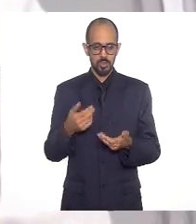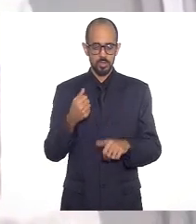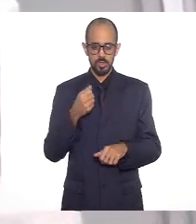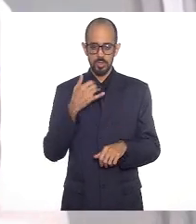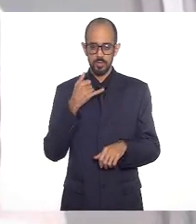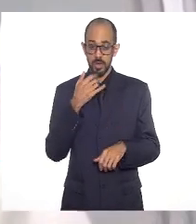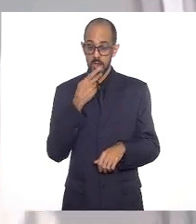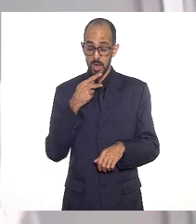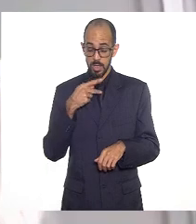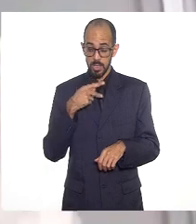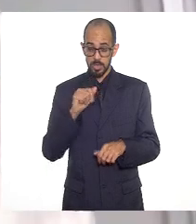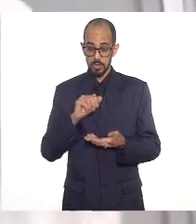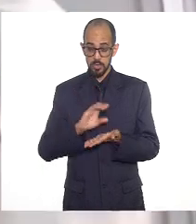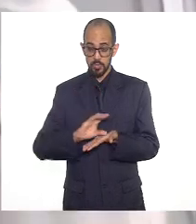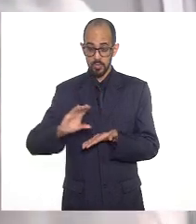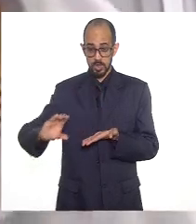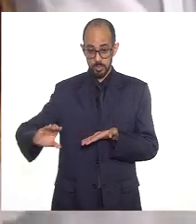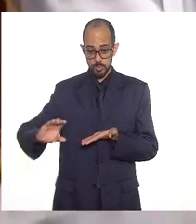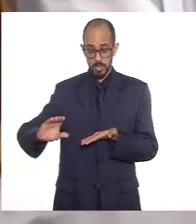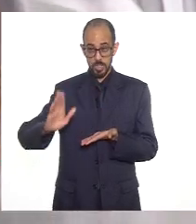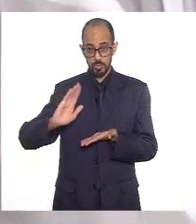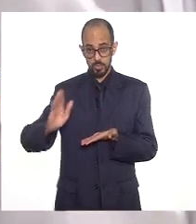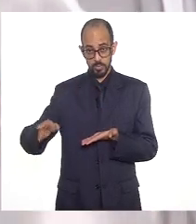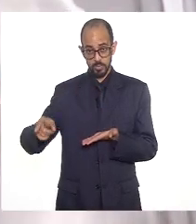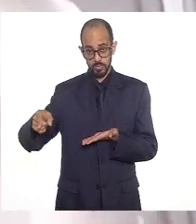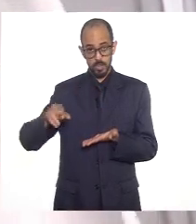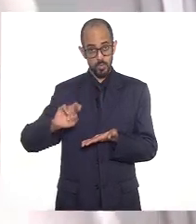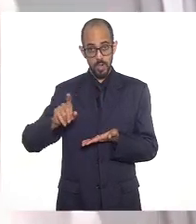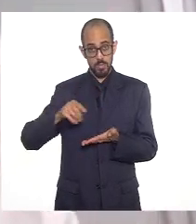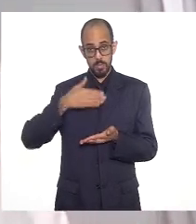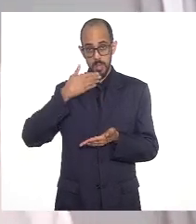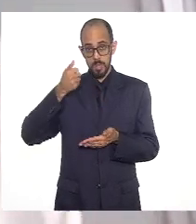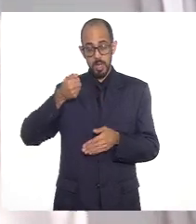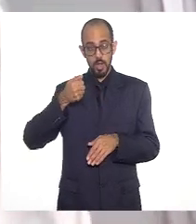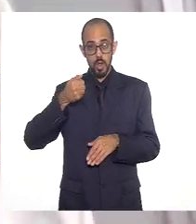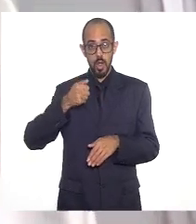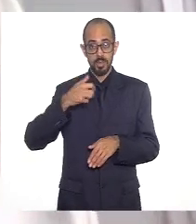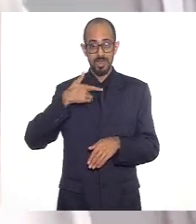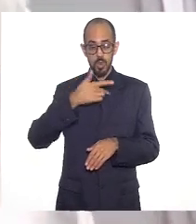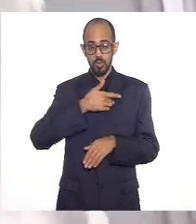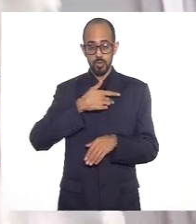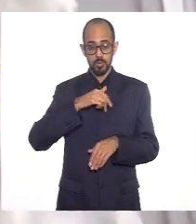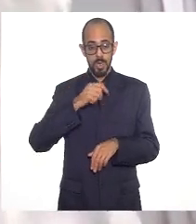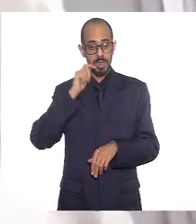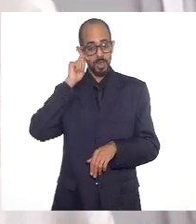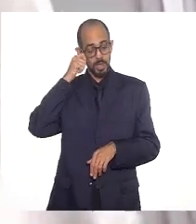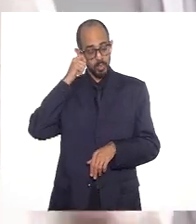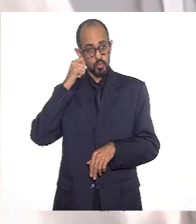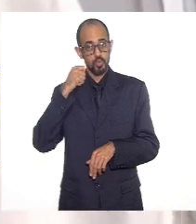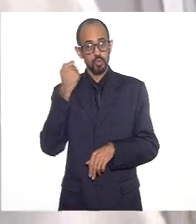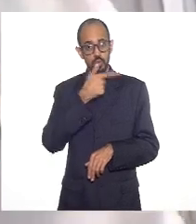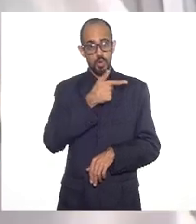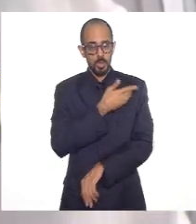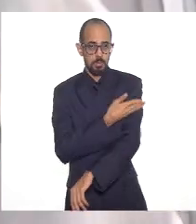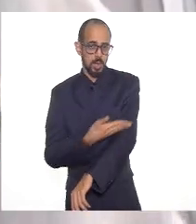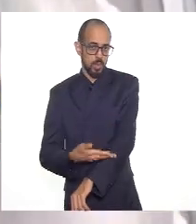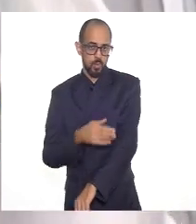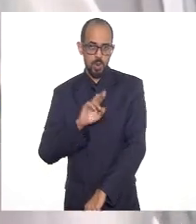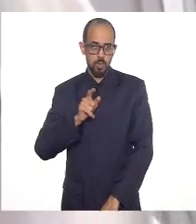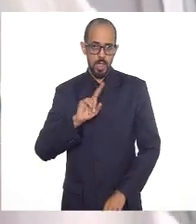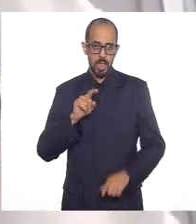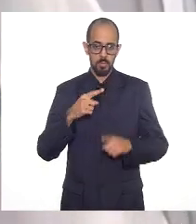investimento direcionado, não é para ter uma melhor saúde para negros do que branco, mas é porque hoje por hoje não tem um